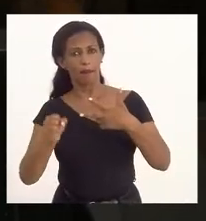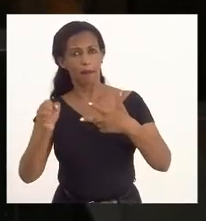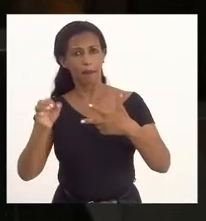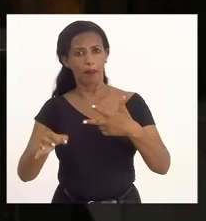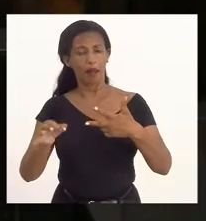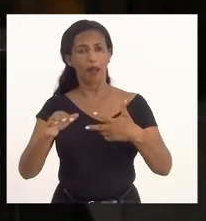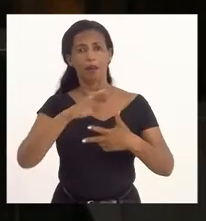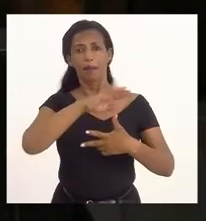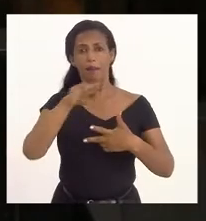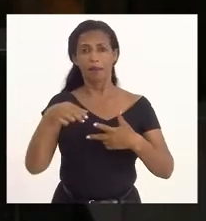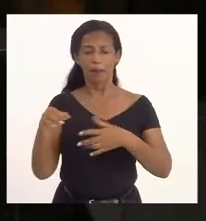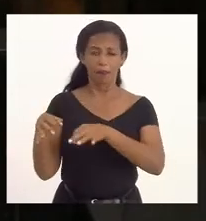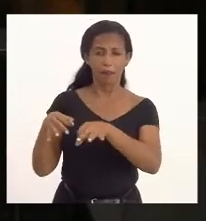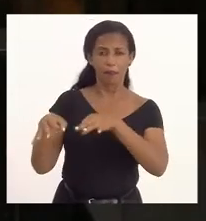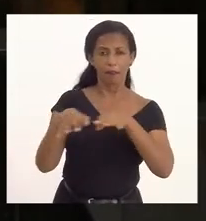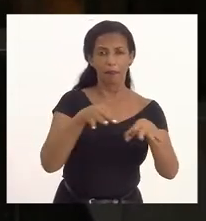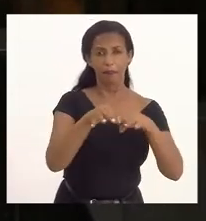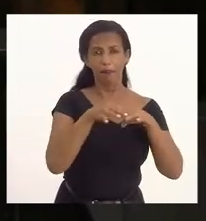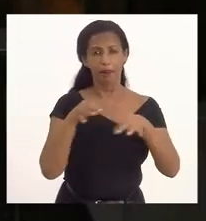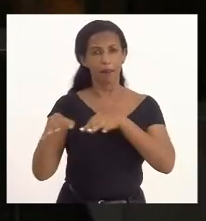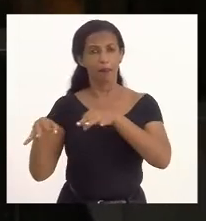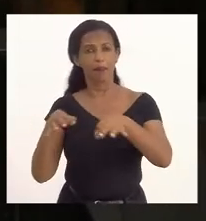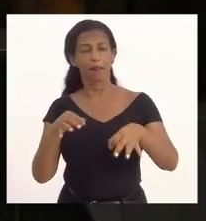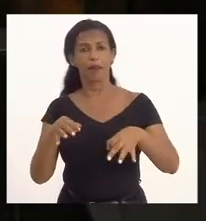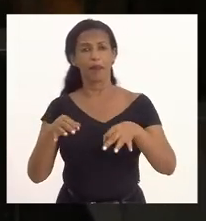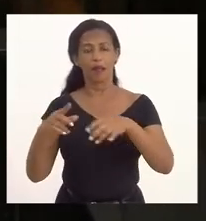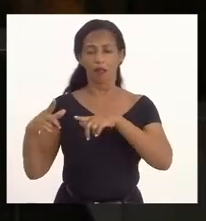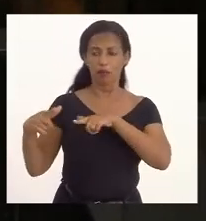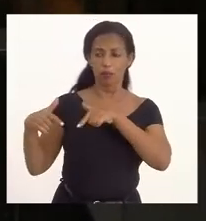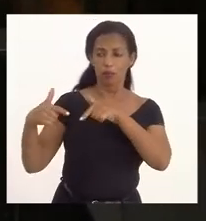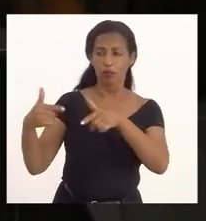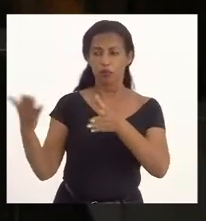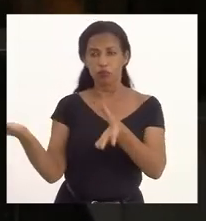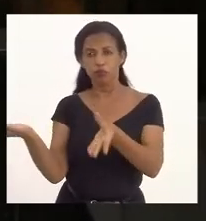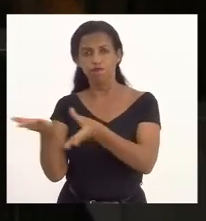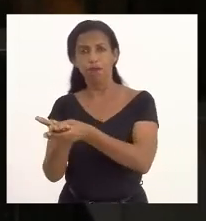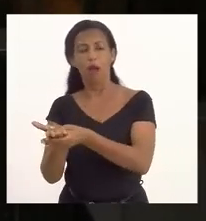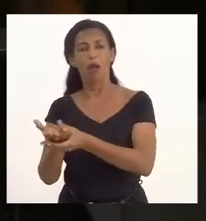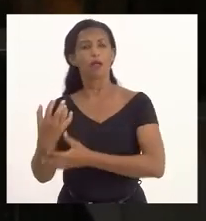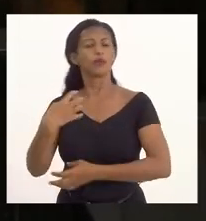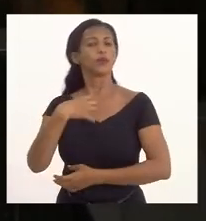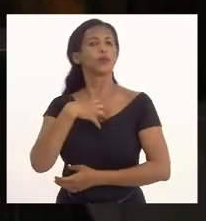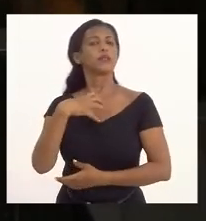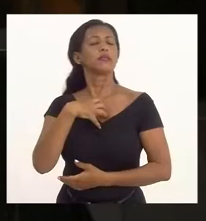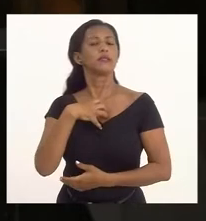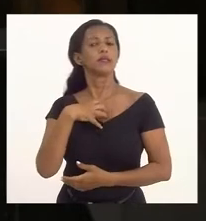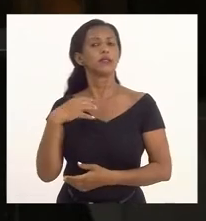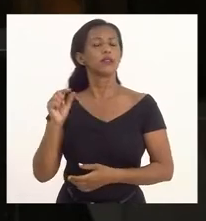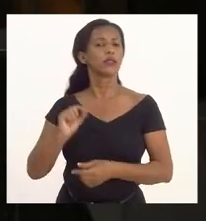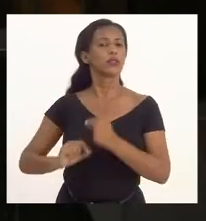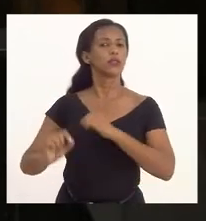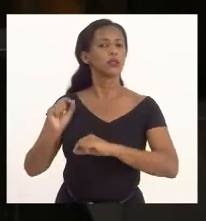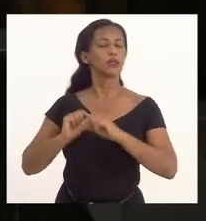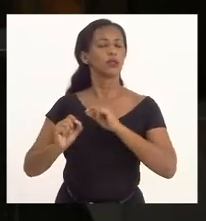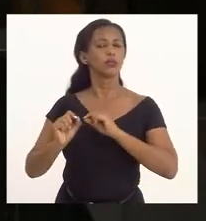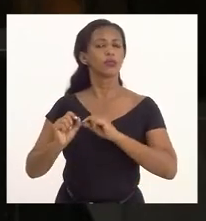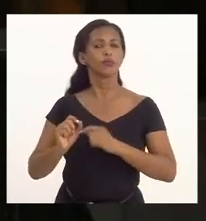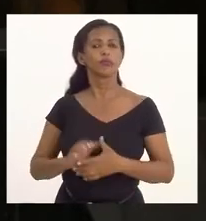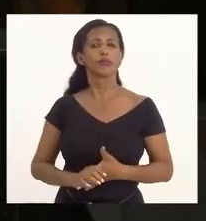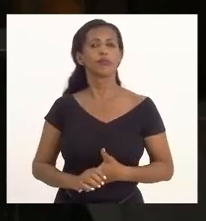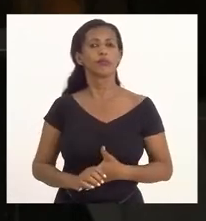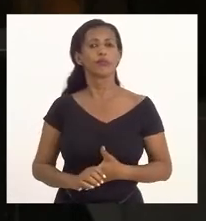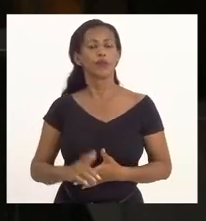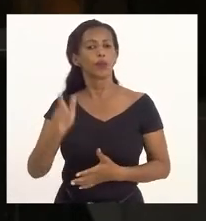as defesas ou ajuizamento de ações no sentido de acudir